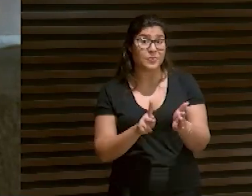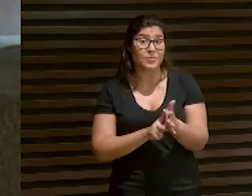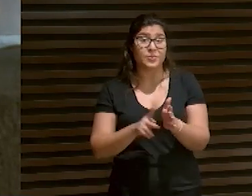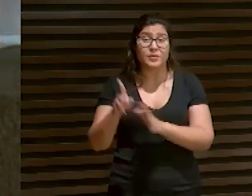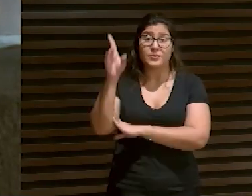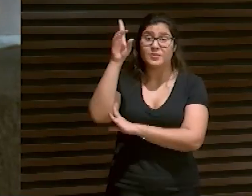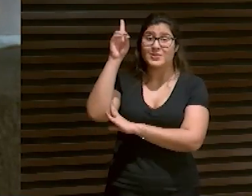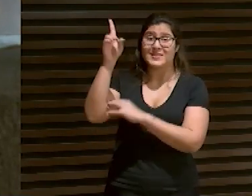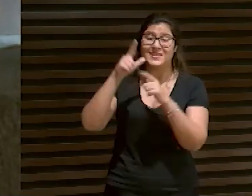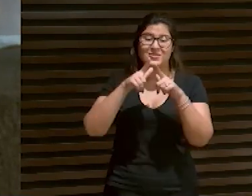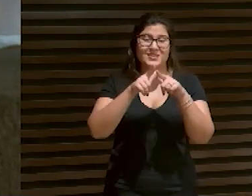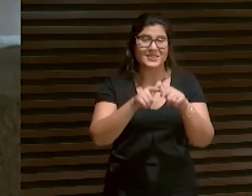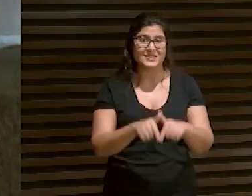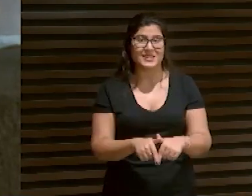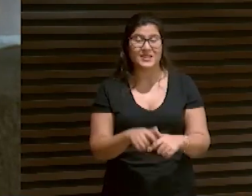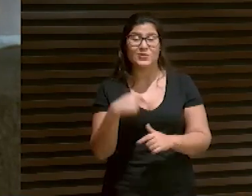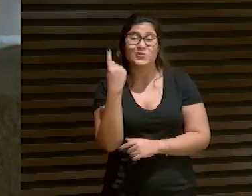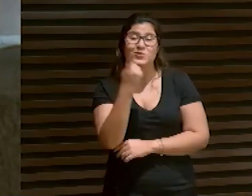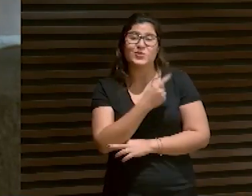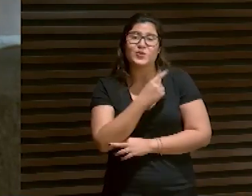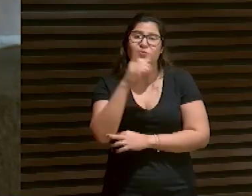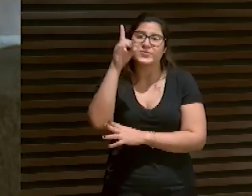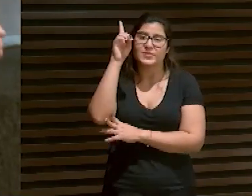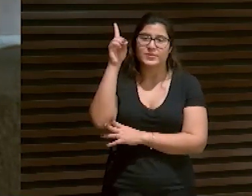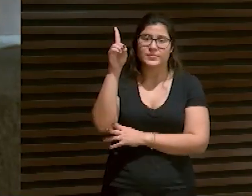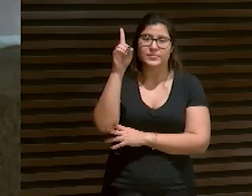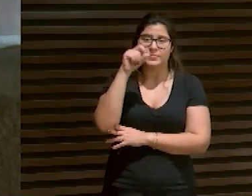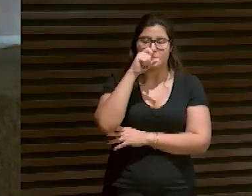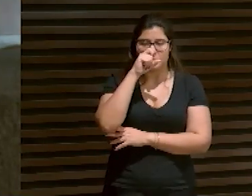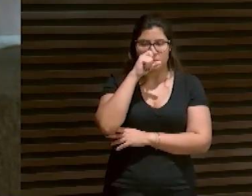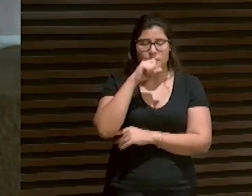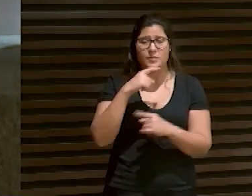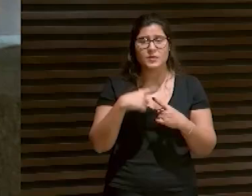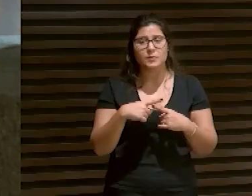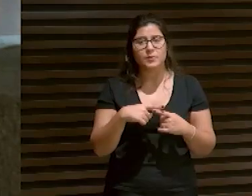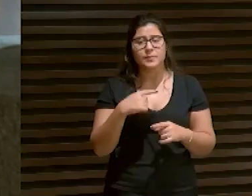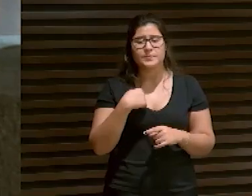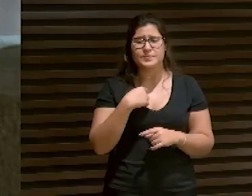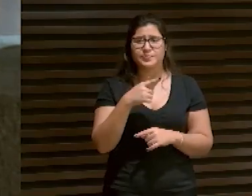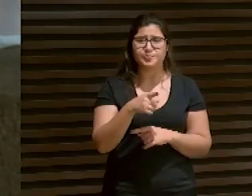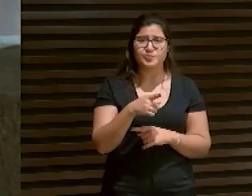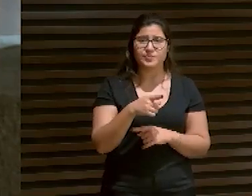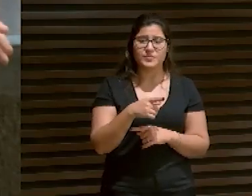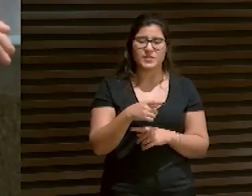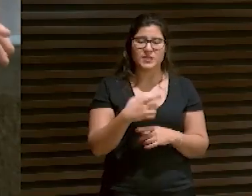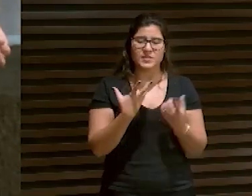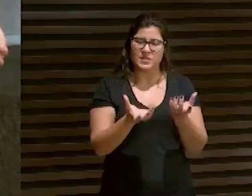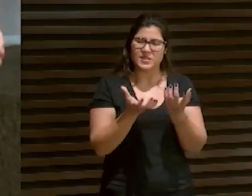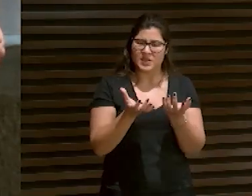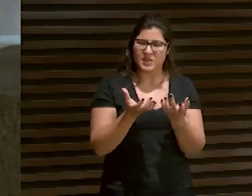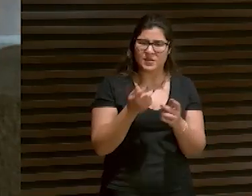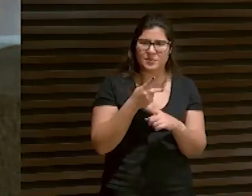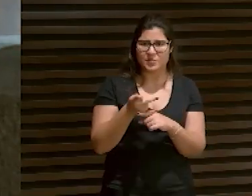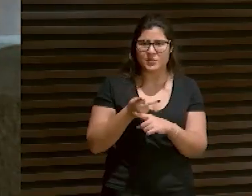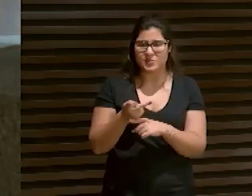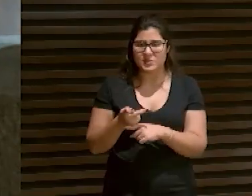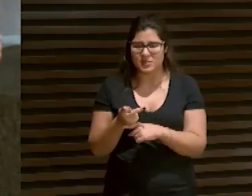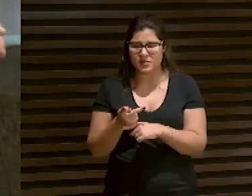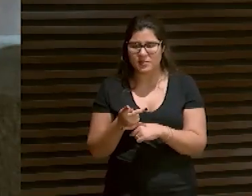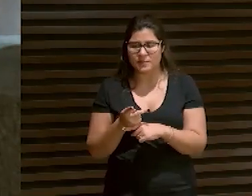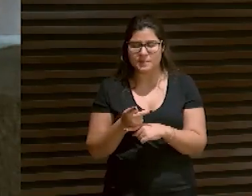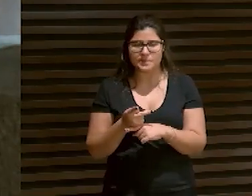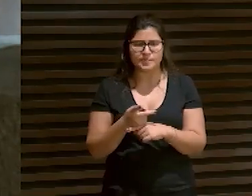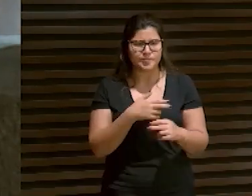Israel, o nosso Deus? Por que eu e você buscamos satisfação, o sentido da nossa existência